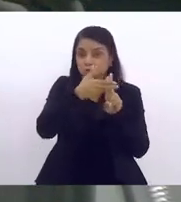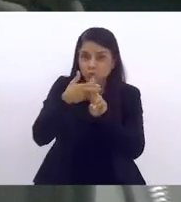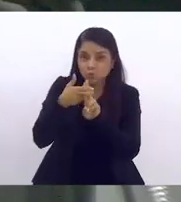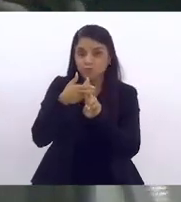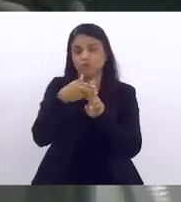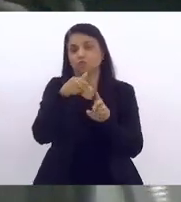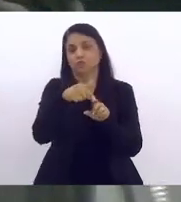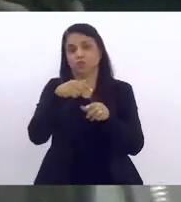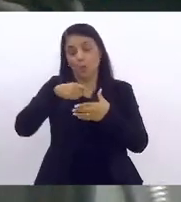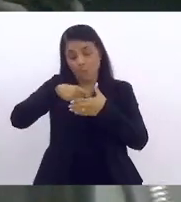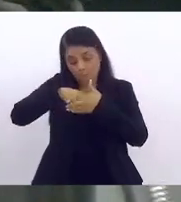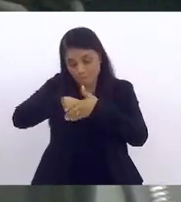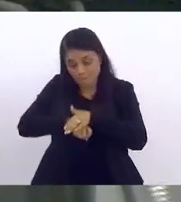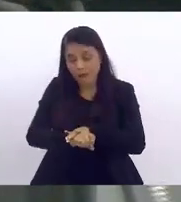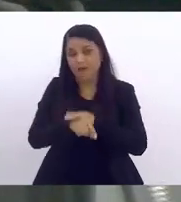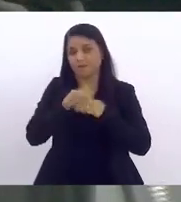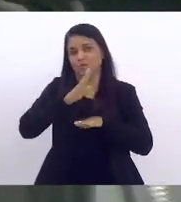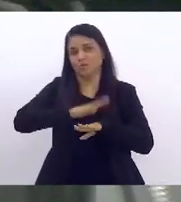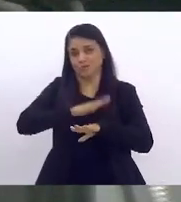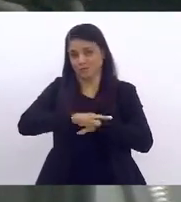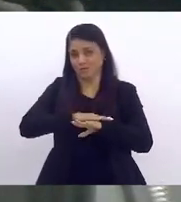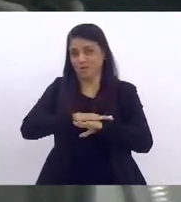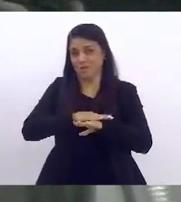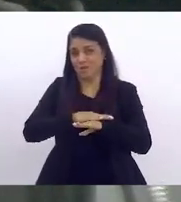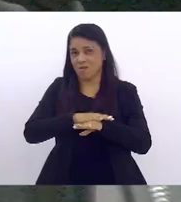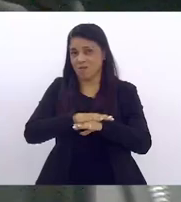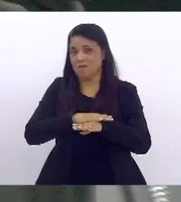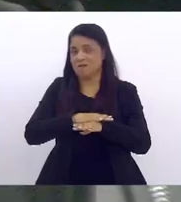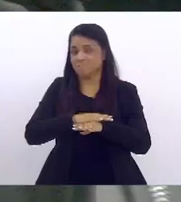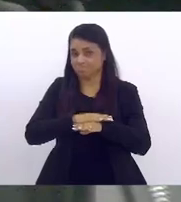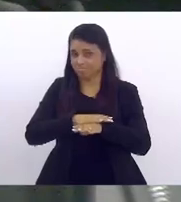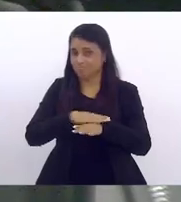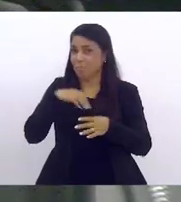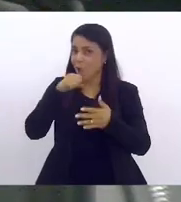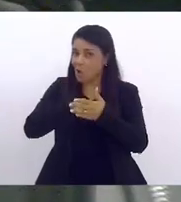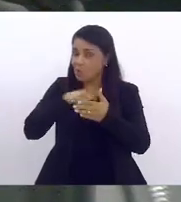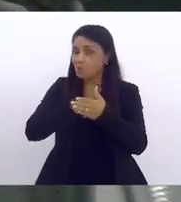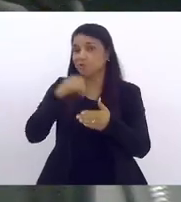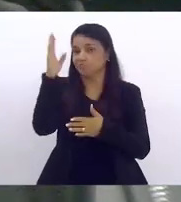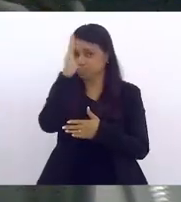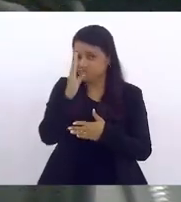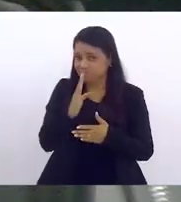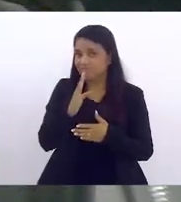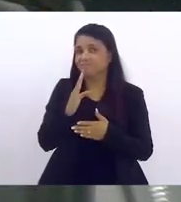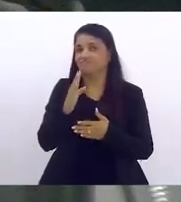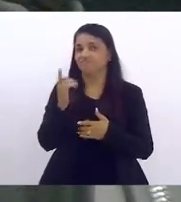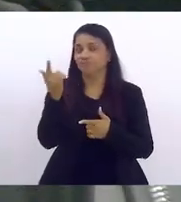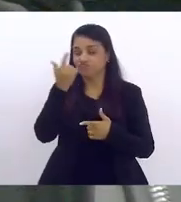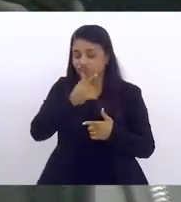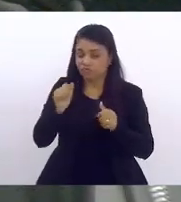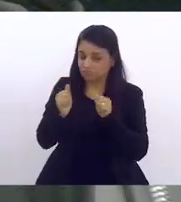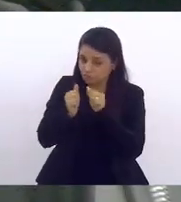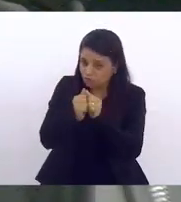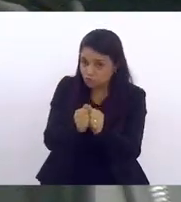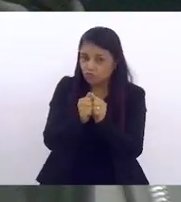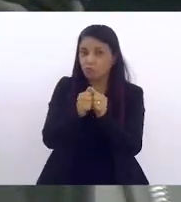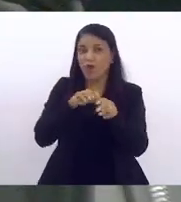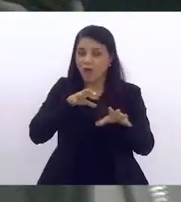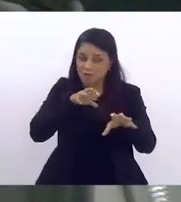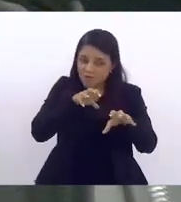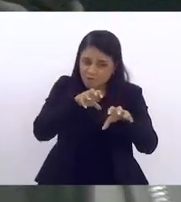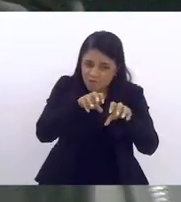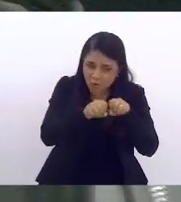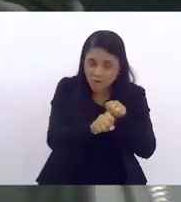atenção ao parto. Essa é uma briga nacional que a gente vai ter que fazer, e tem que fazer junto à formação